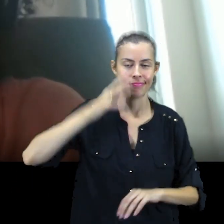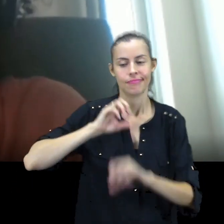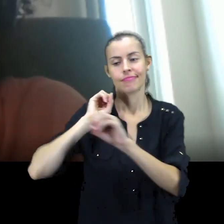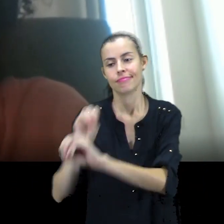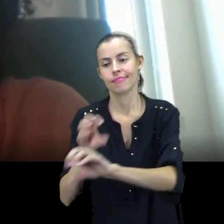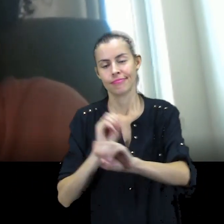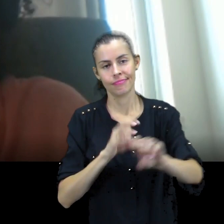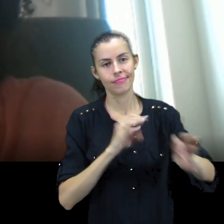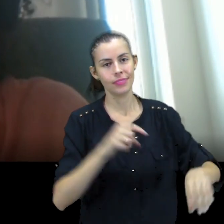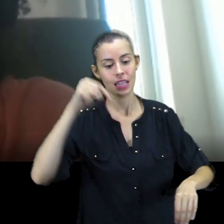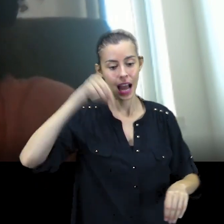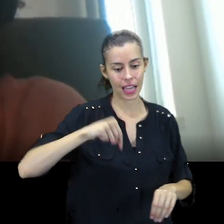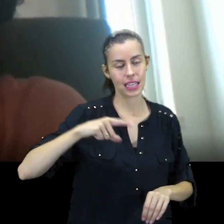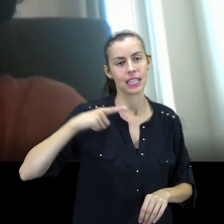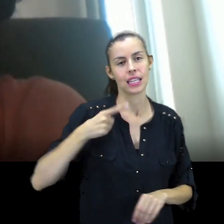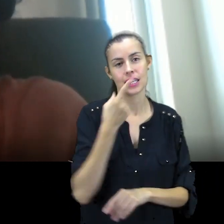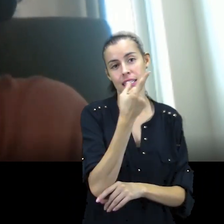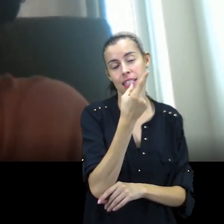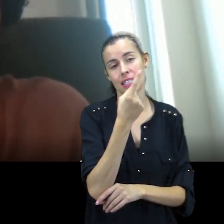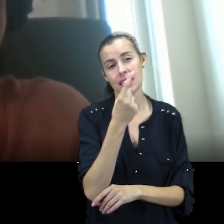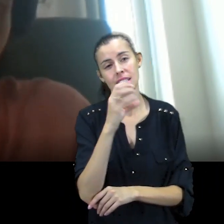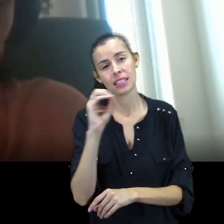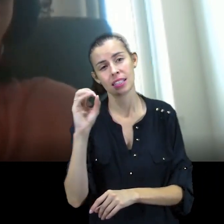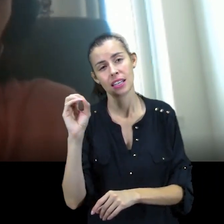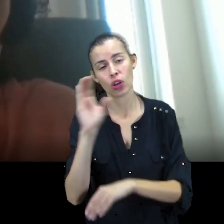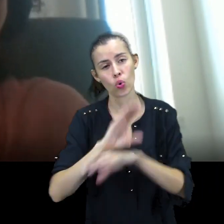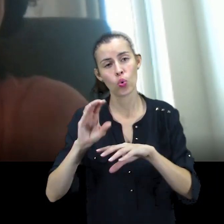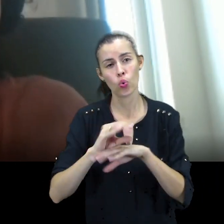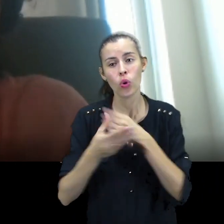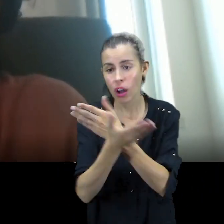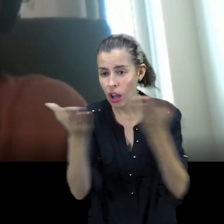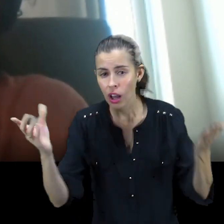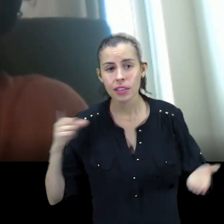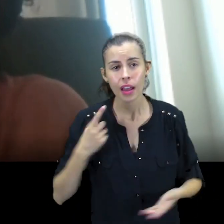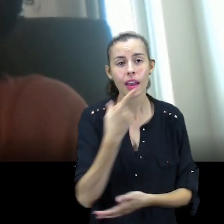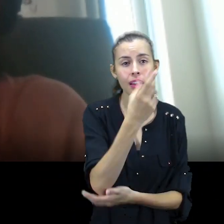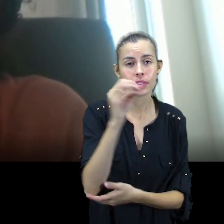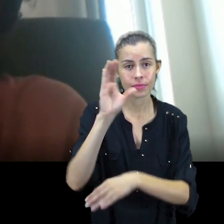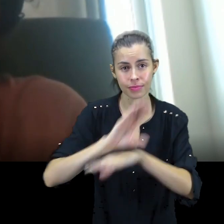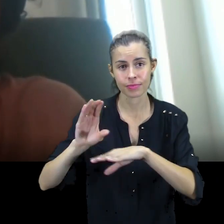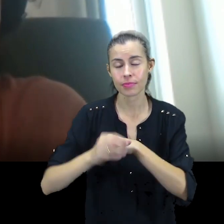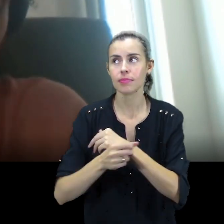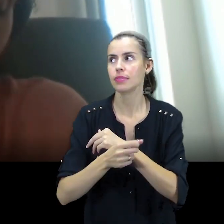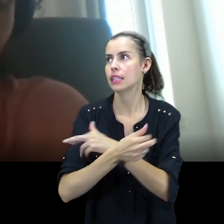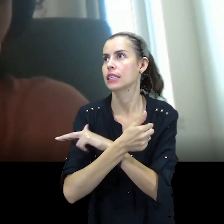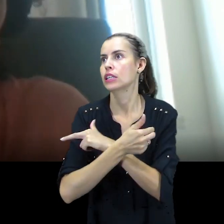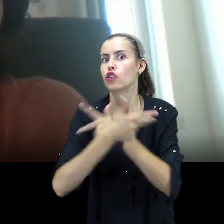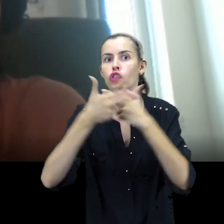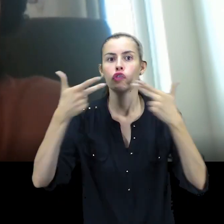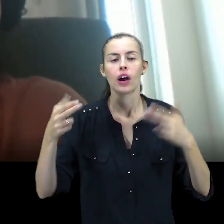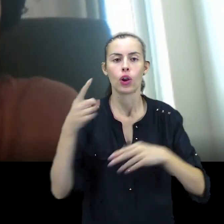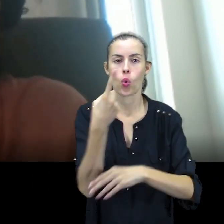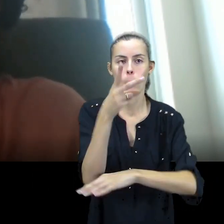né? E conseguir lidar com todas essas realidades dentro de uma resolução é um desafio,